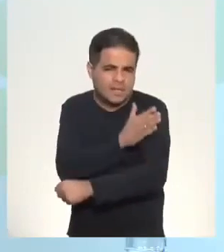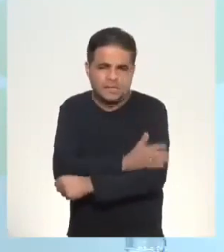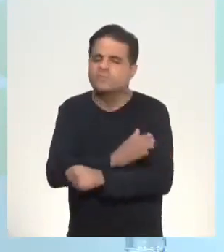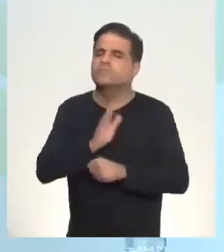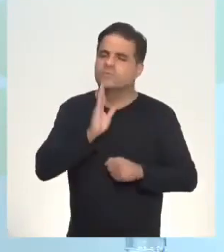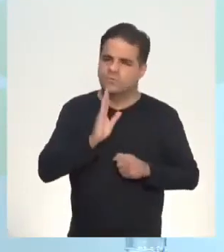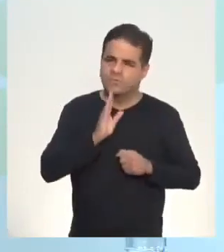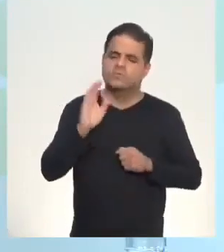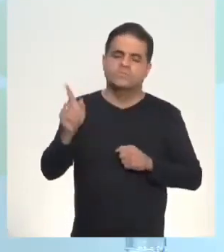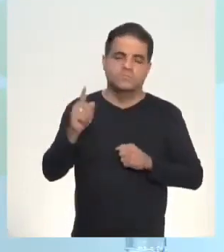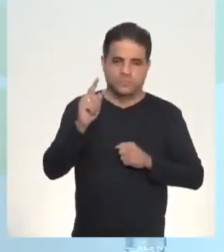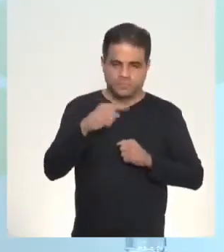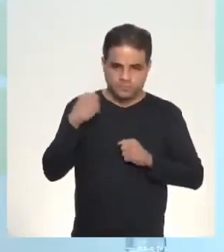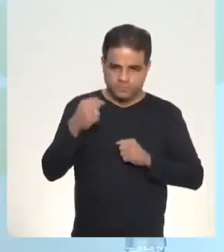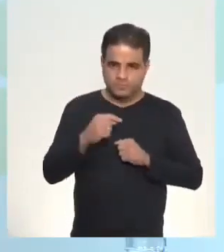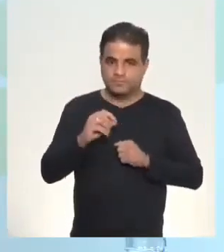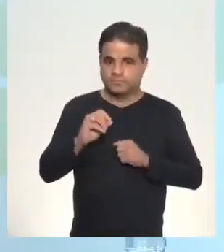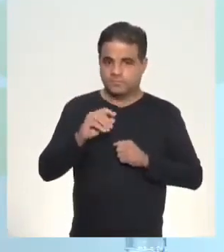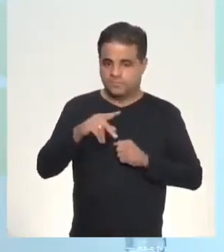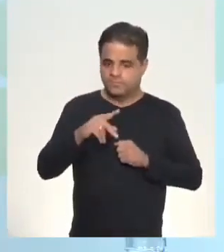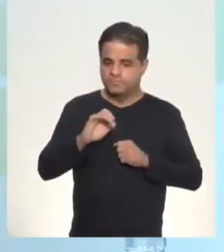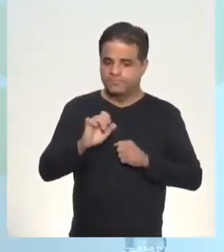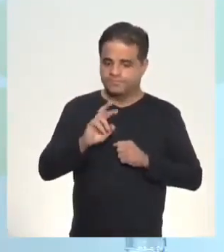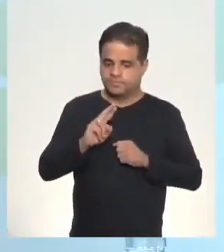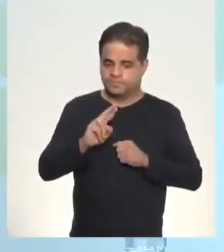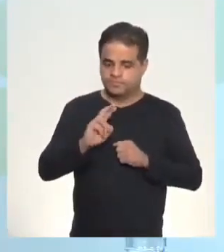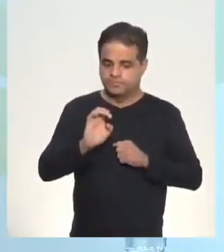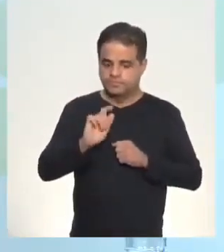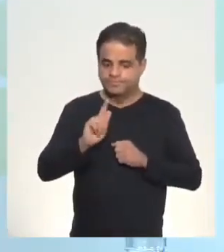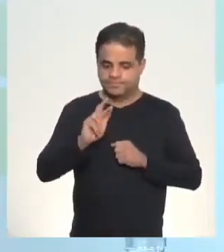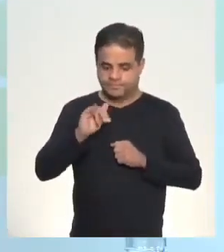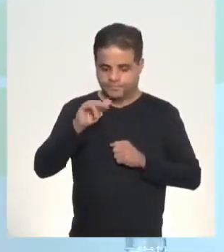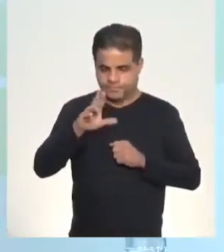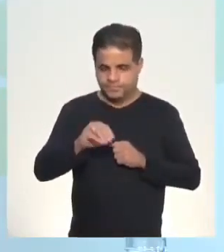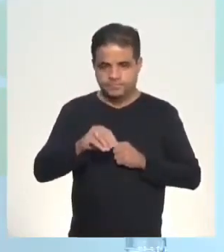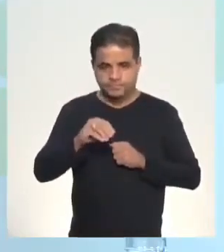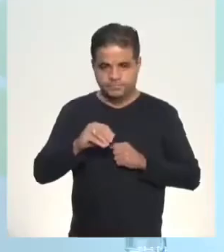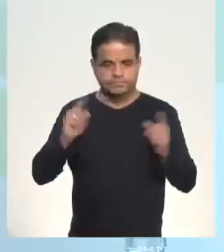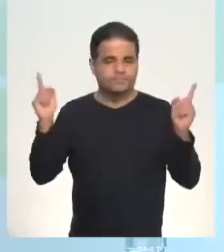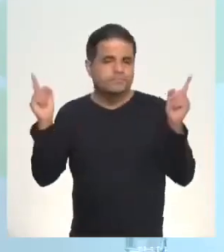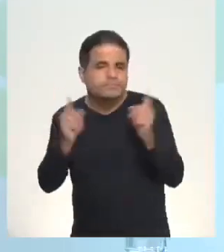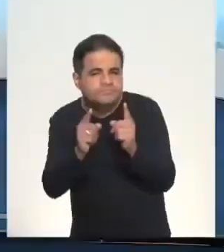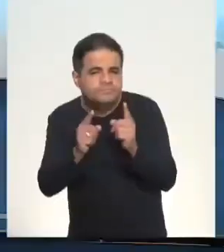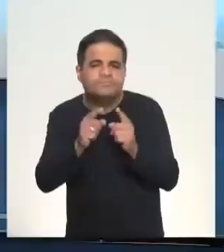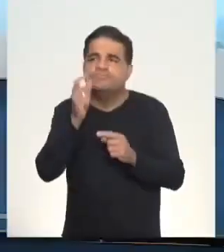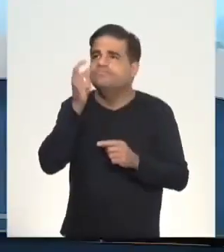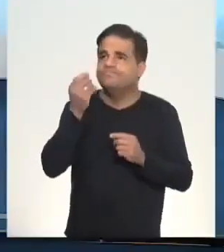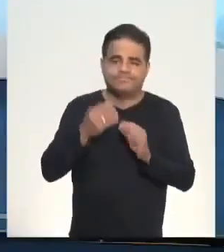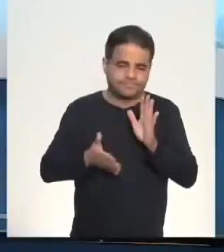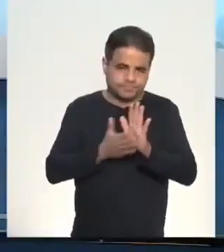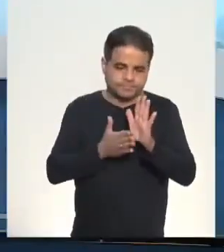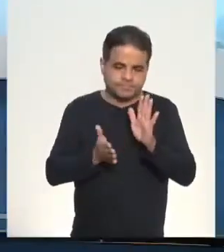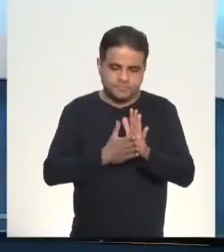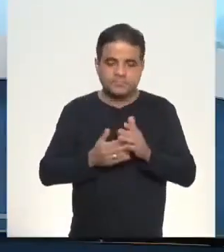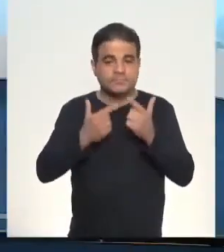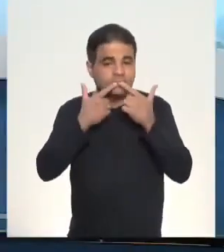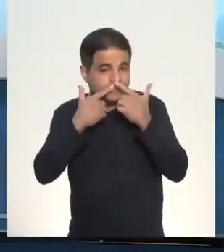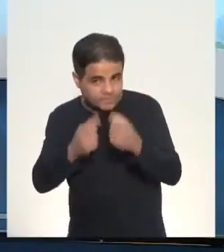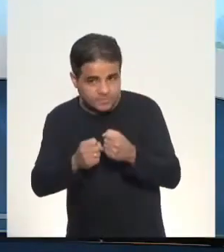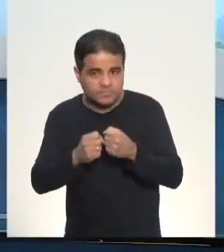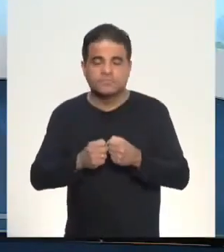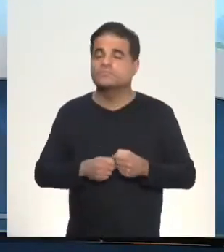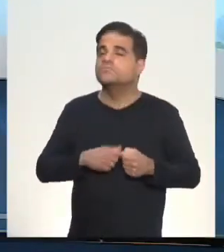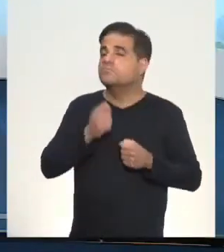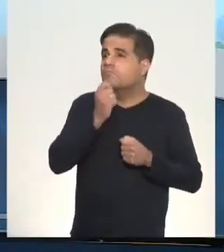conhecido dele, nós vamos trabalhar O Peregrino, um trecho, e vamos assistir aí com calma e ver como que se estabelece essa linguagem